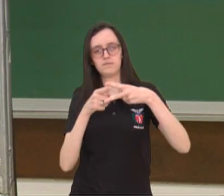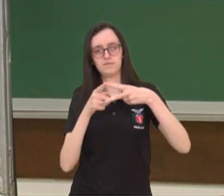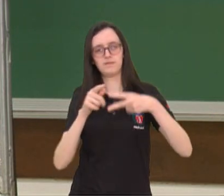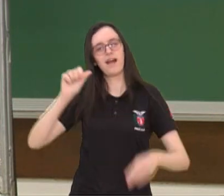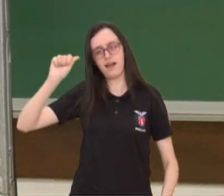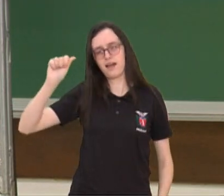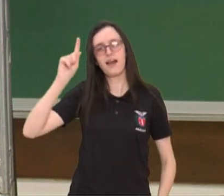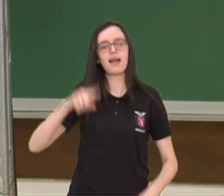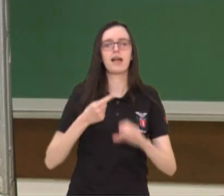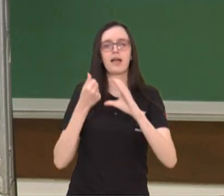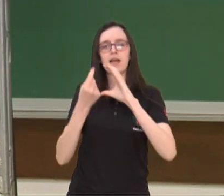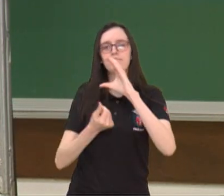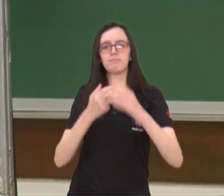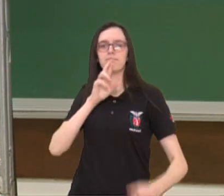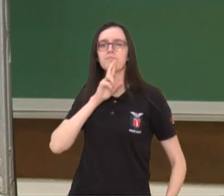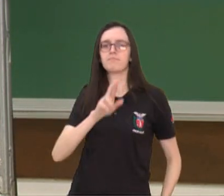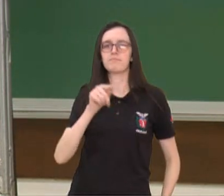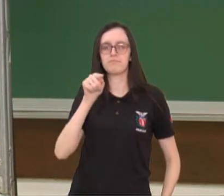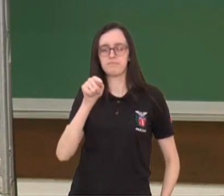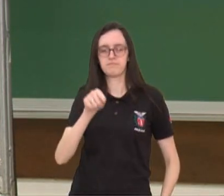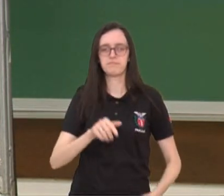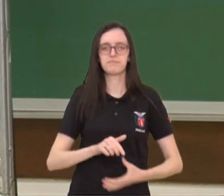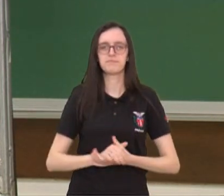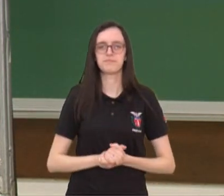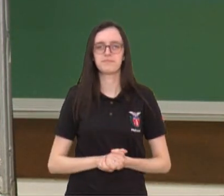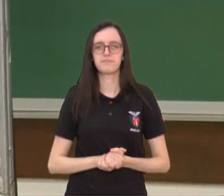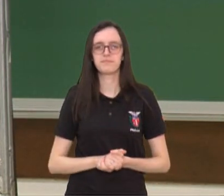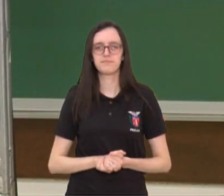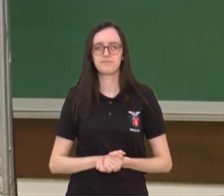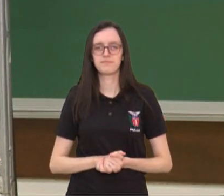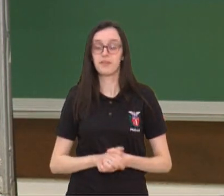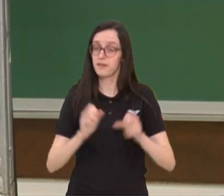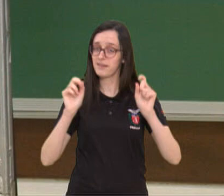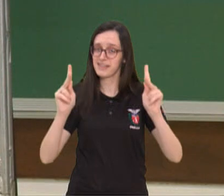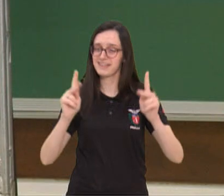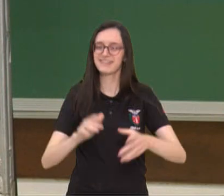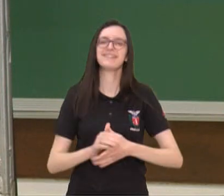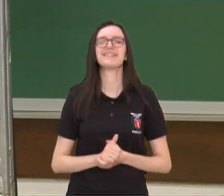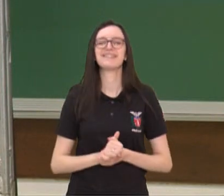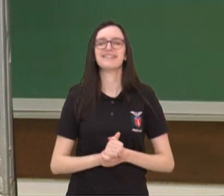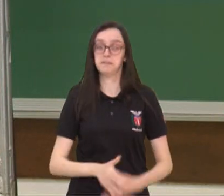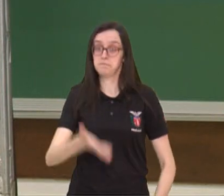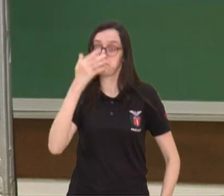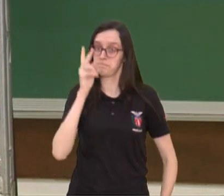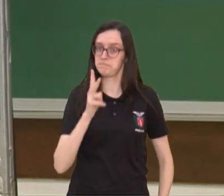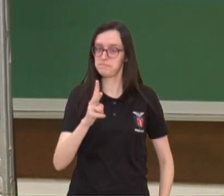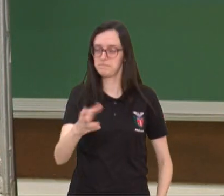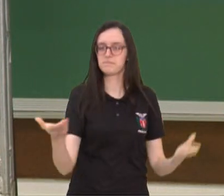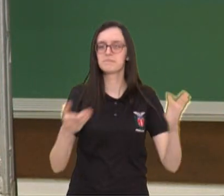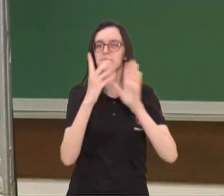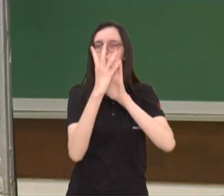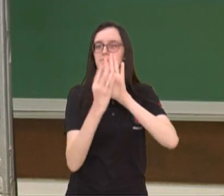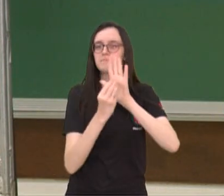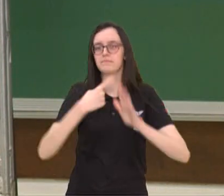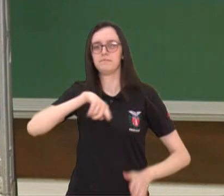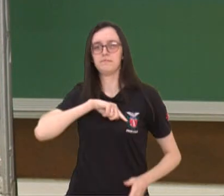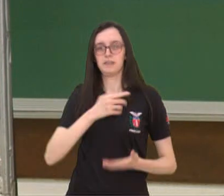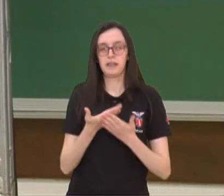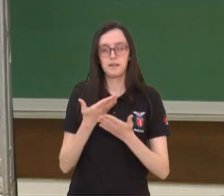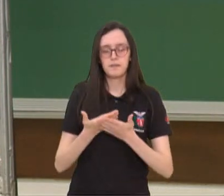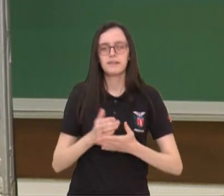alternativa A, se referindo ao capitalismo. Ok? Vamos seguir com o conteúdo da nossa